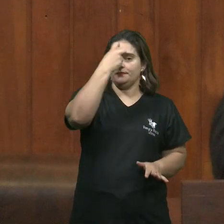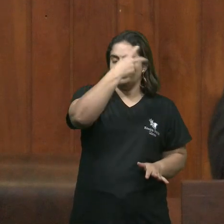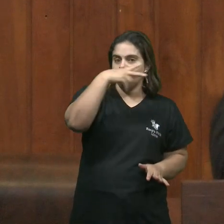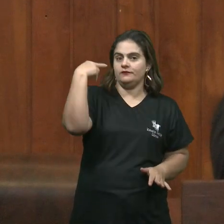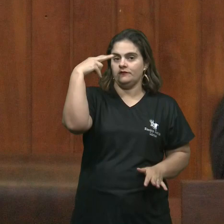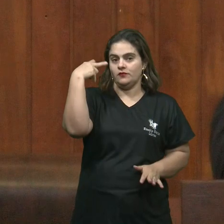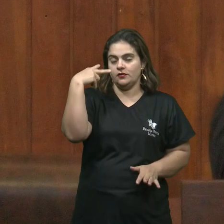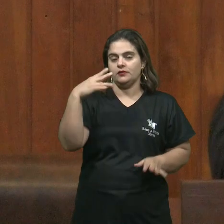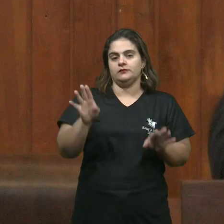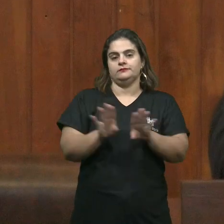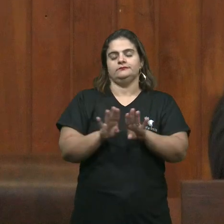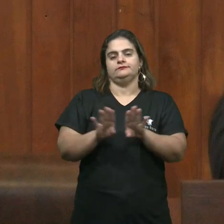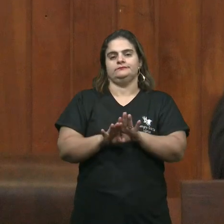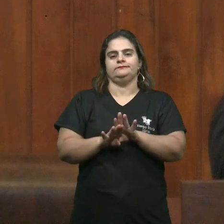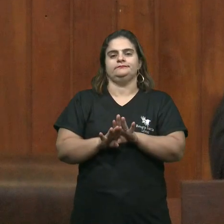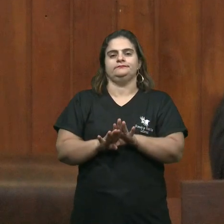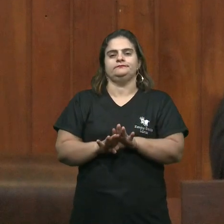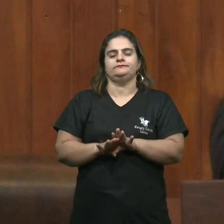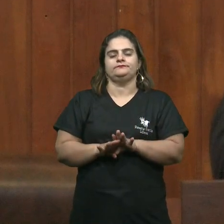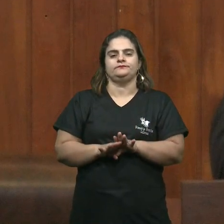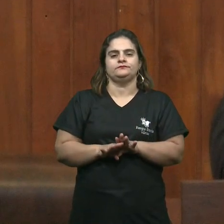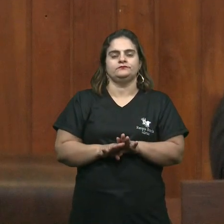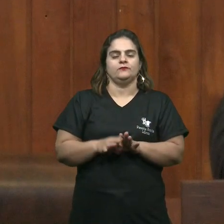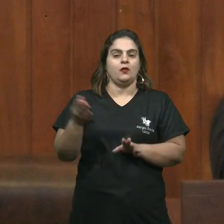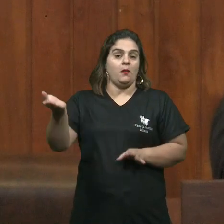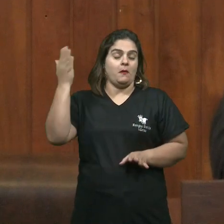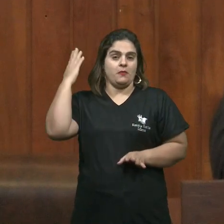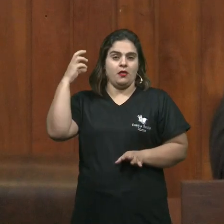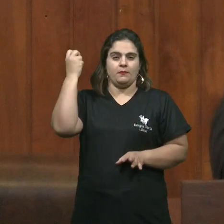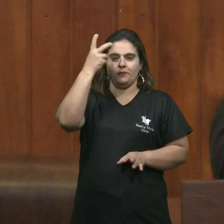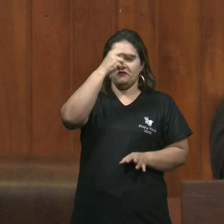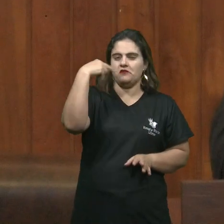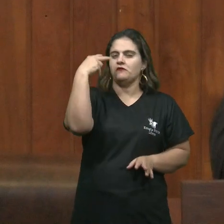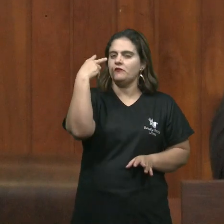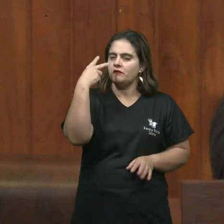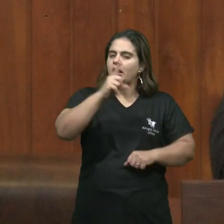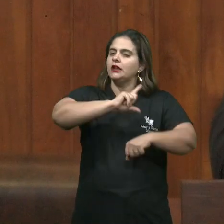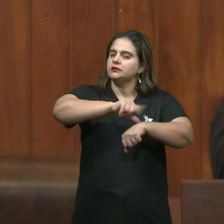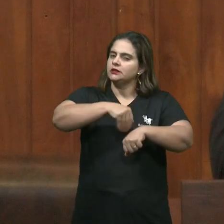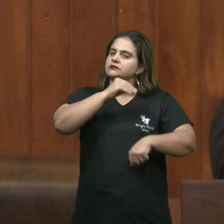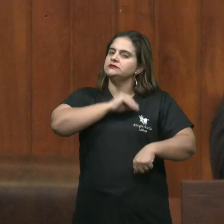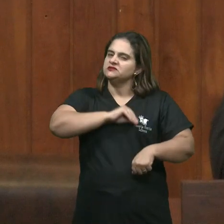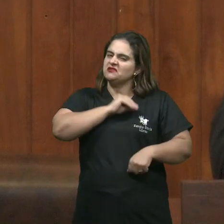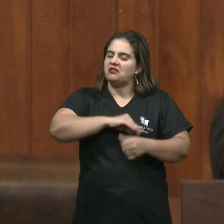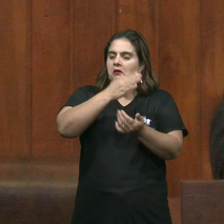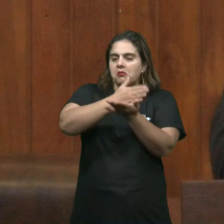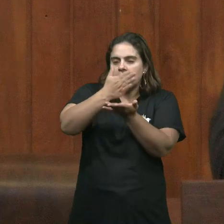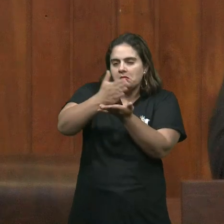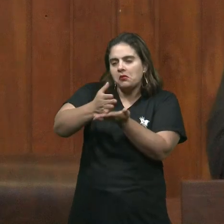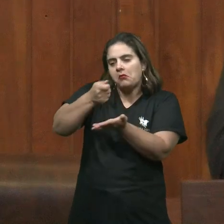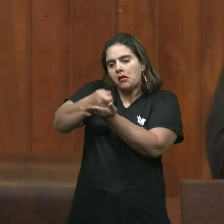Meu querido Amarildo, na gestão do ex-prefeito Vinícius, houve atraso de salário, escalonamento de salário também.